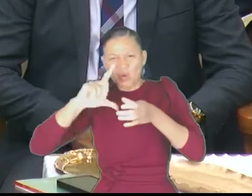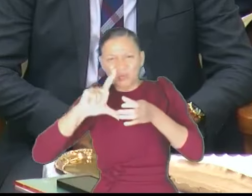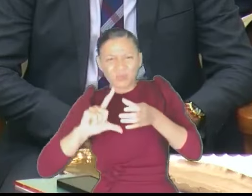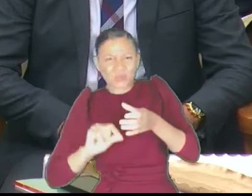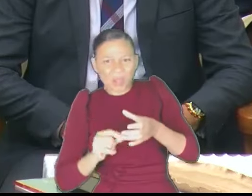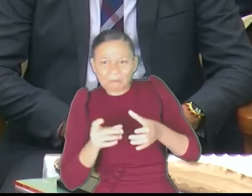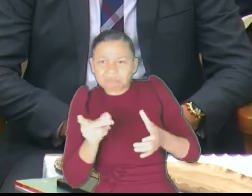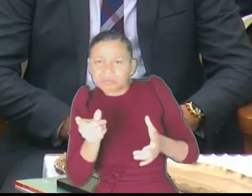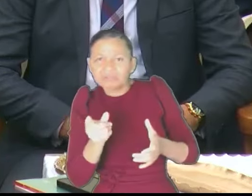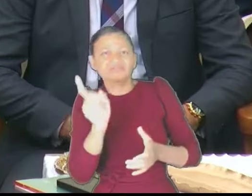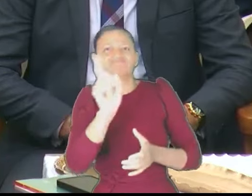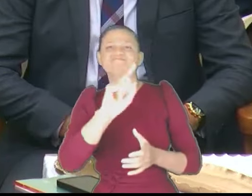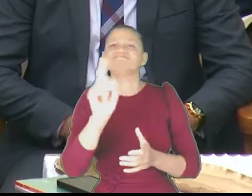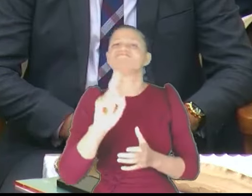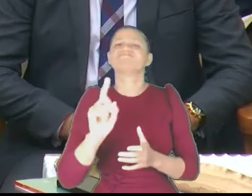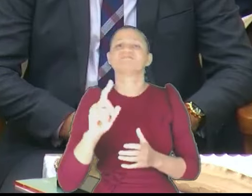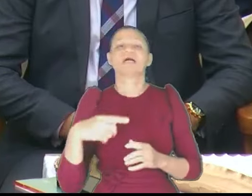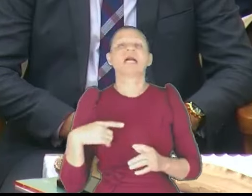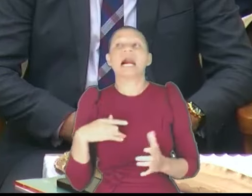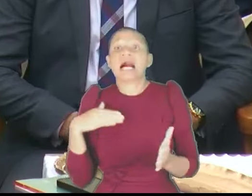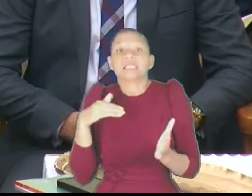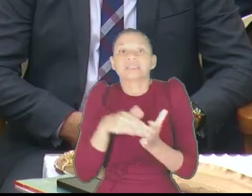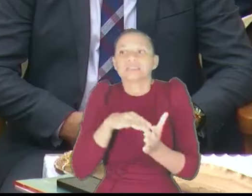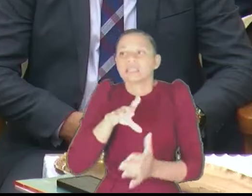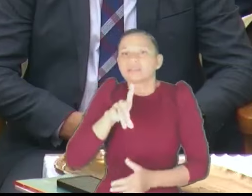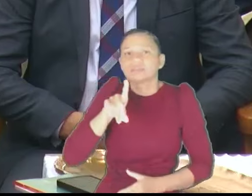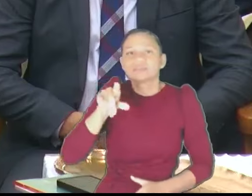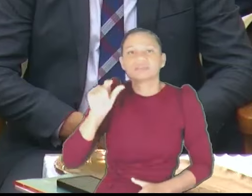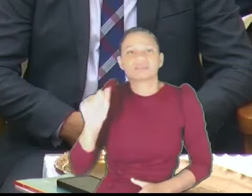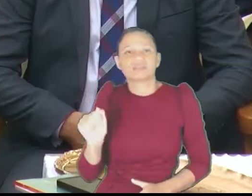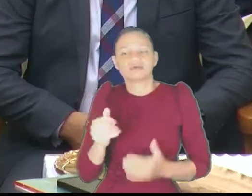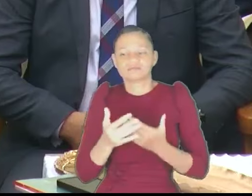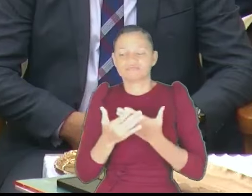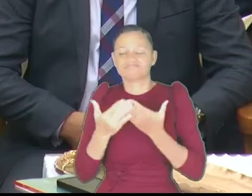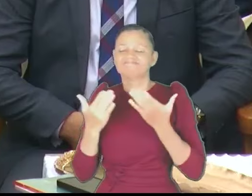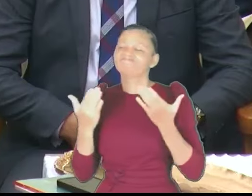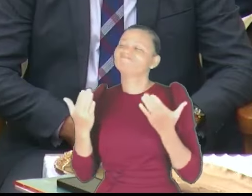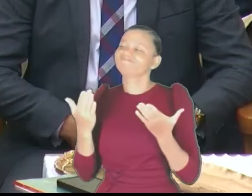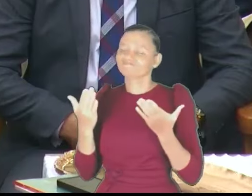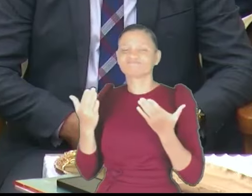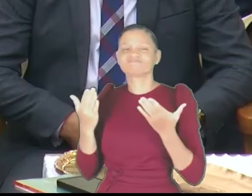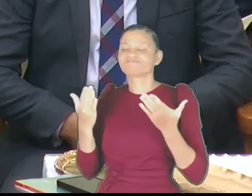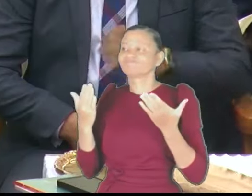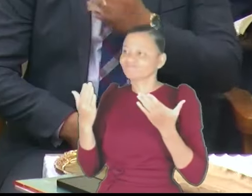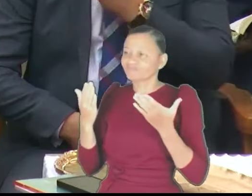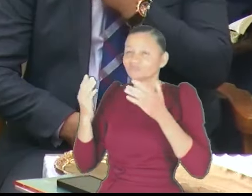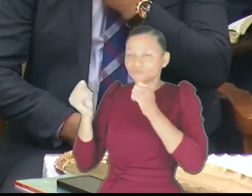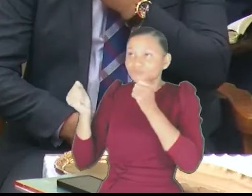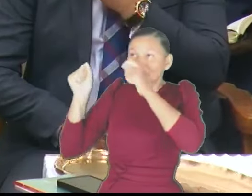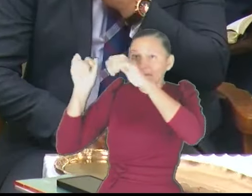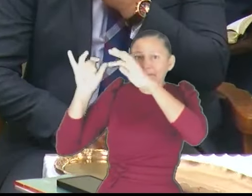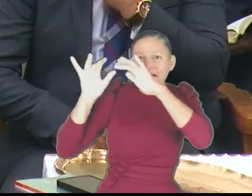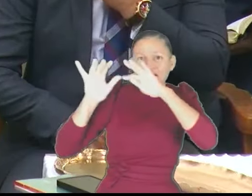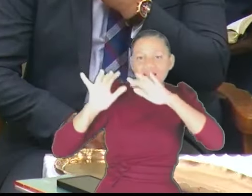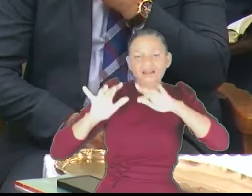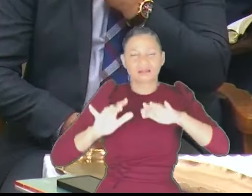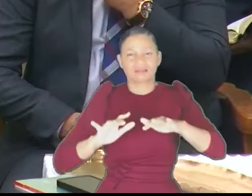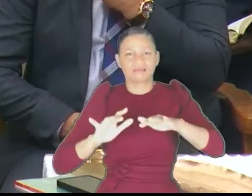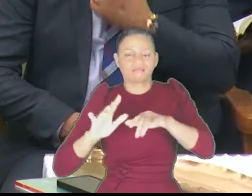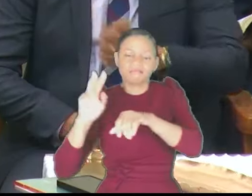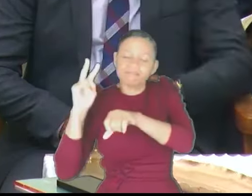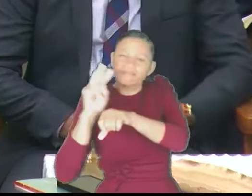faltar, até o dia que chegar provisão, até o dia